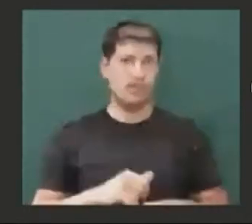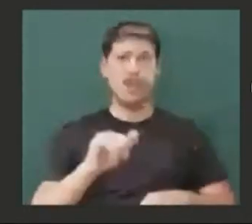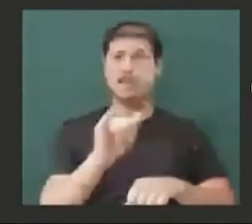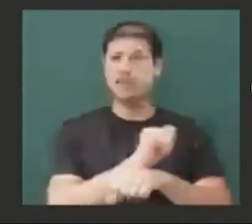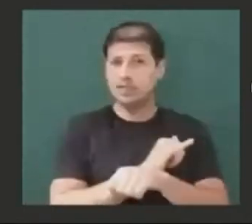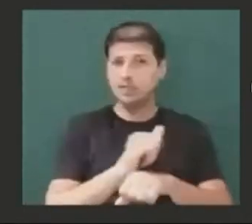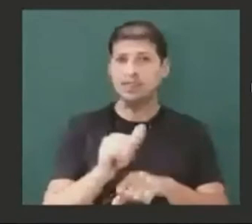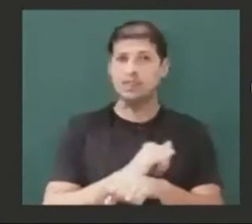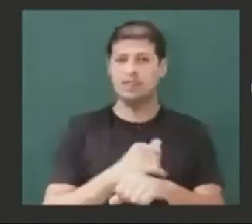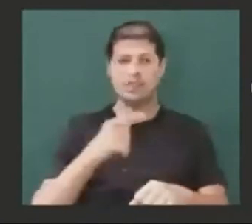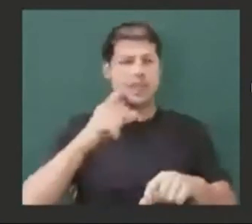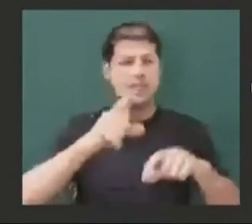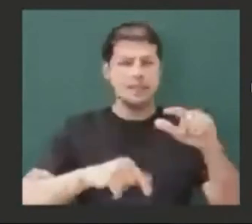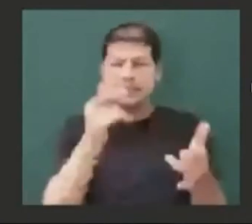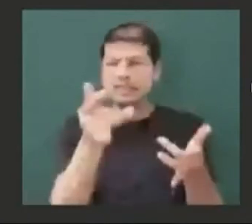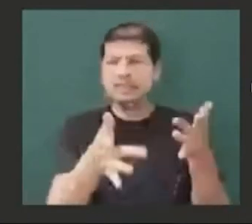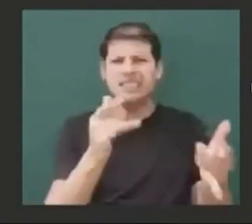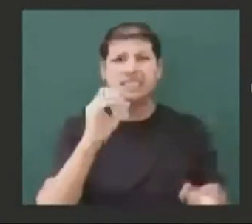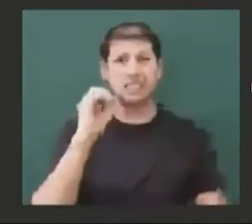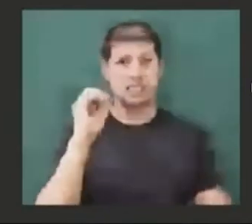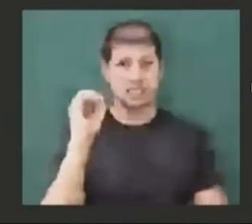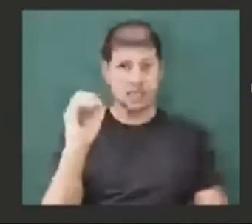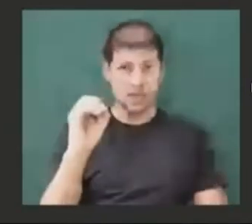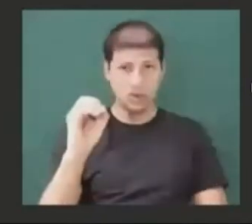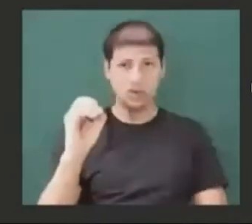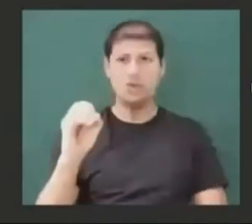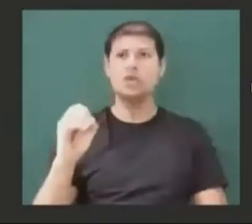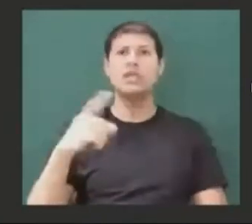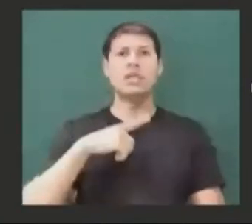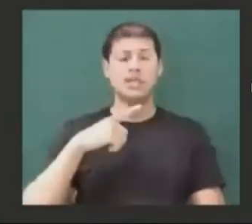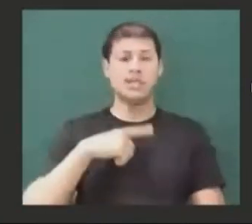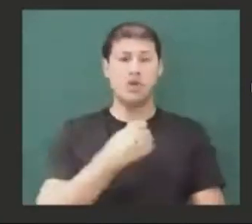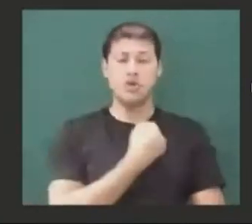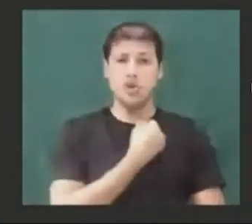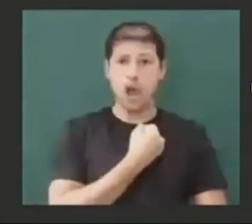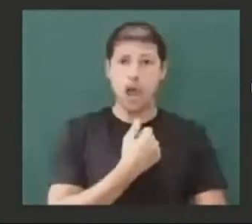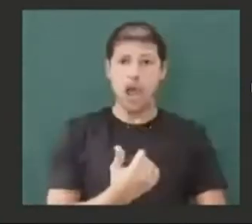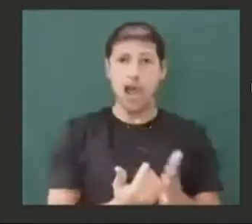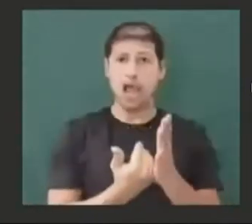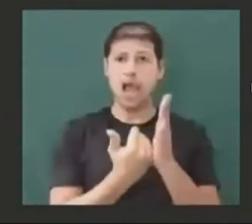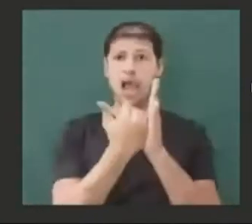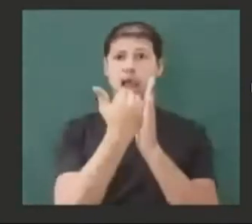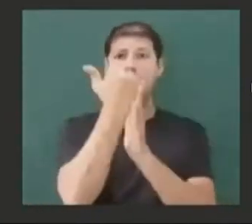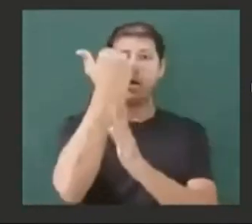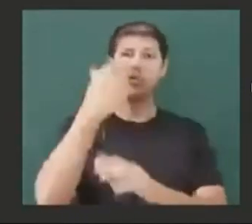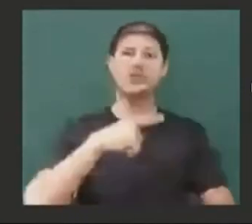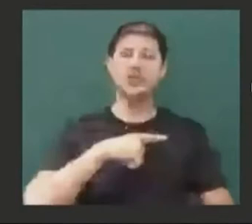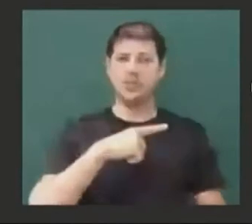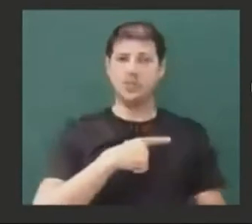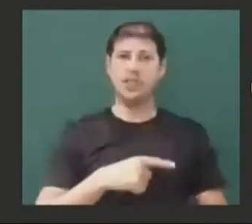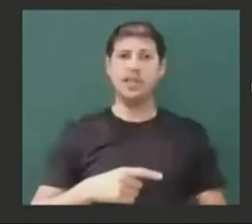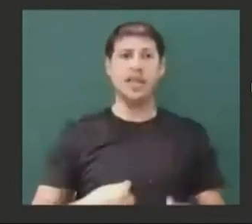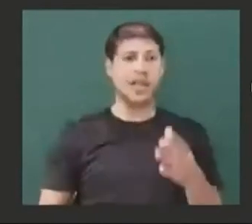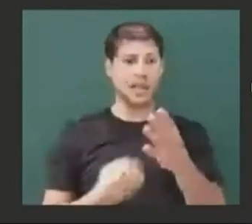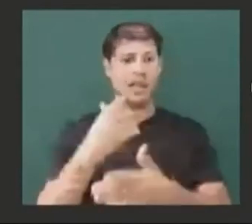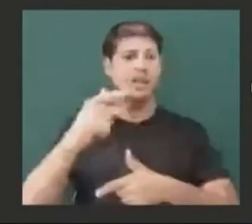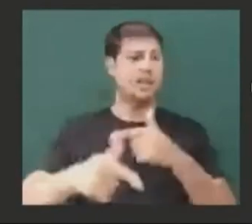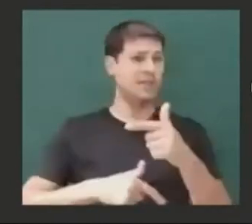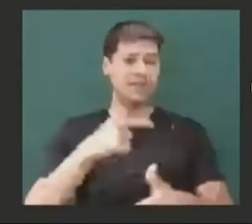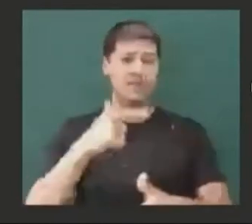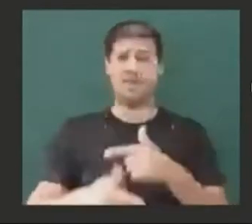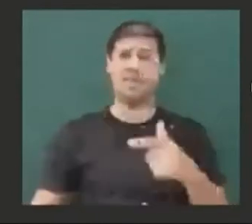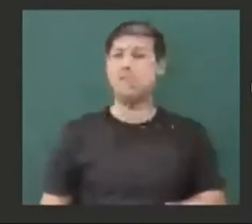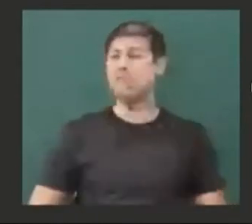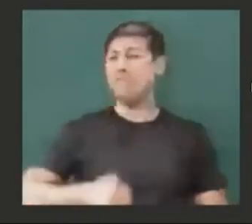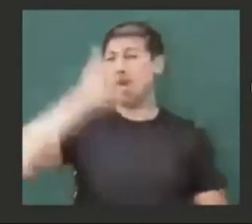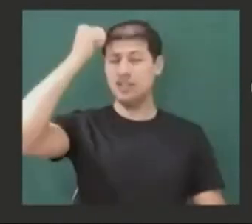zero têm a pontuação mais alta em benefícios ambientais e criam mais empregos do que qualquer